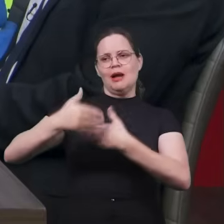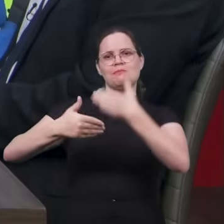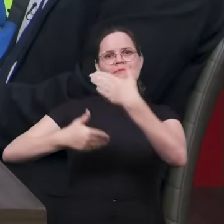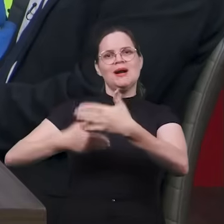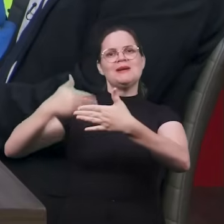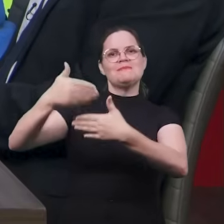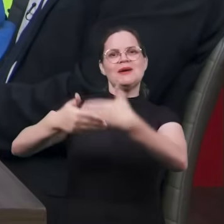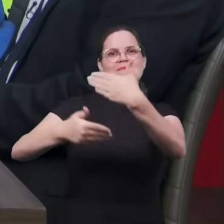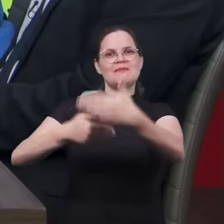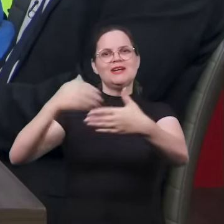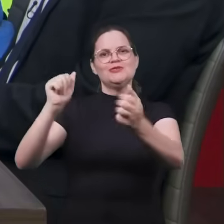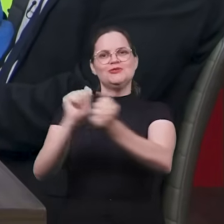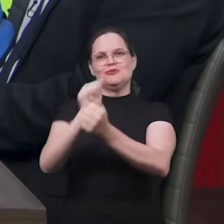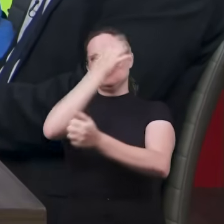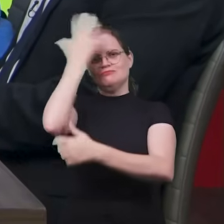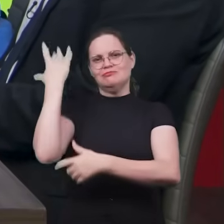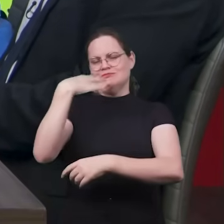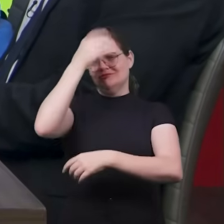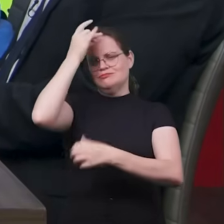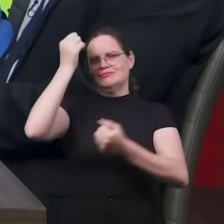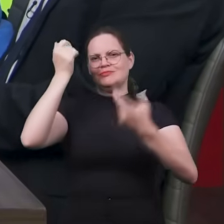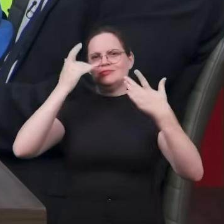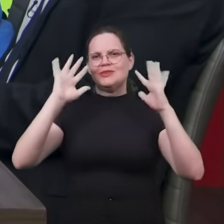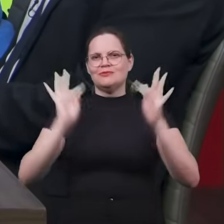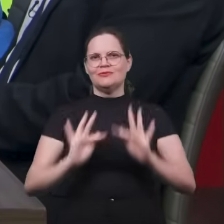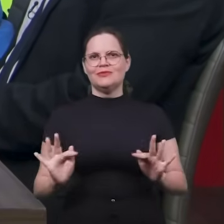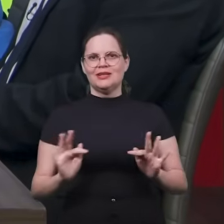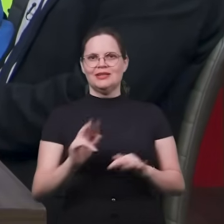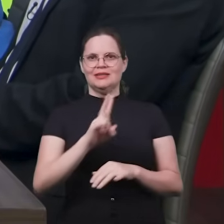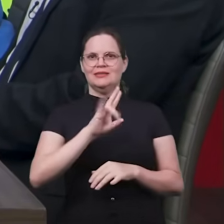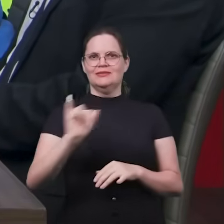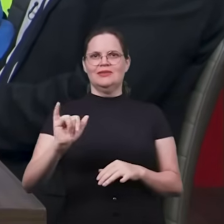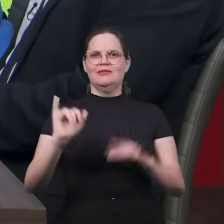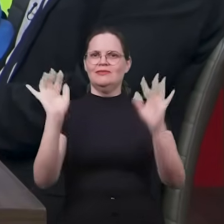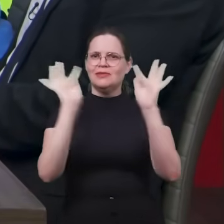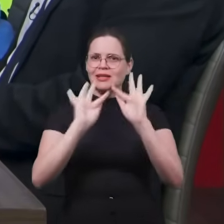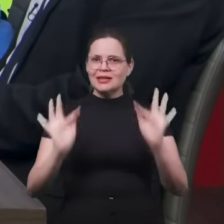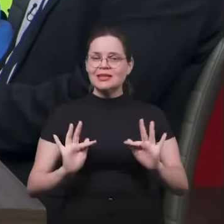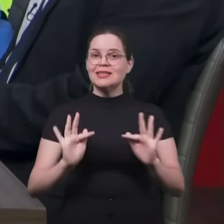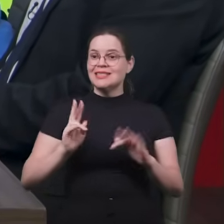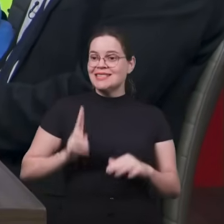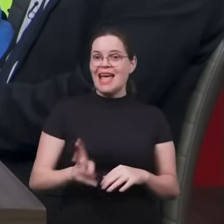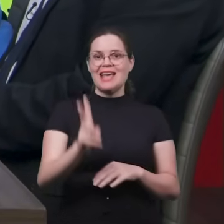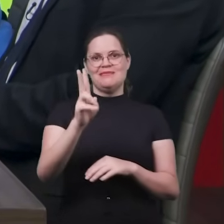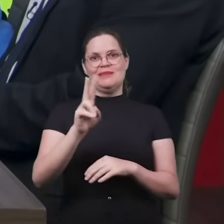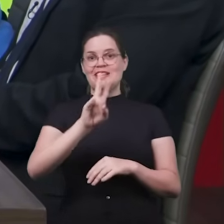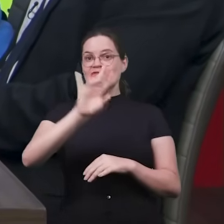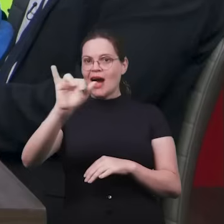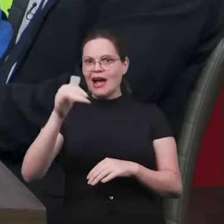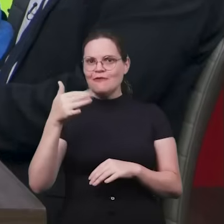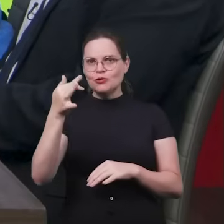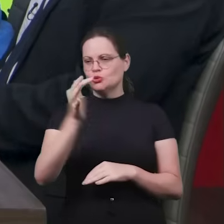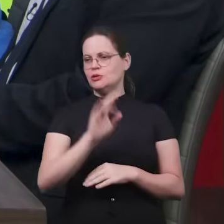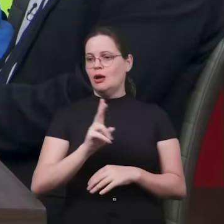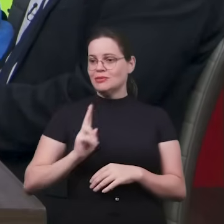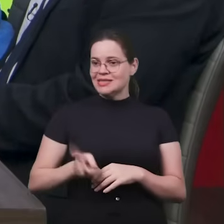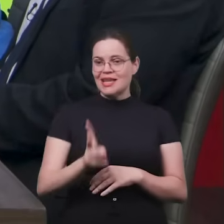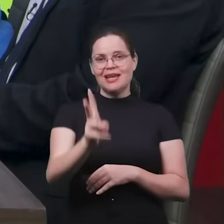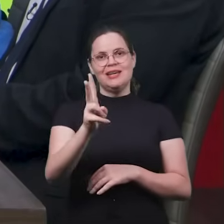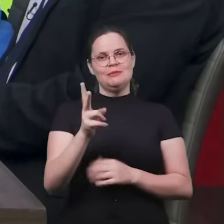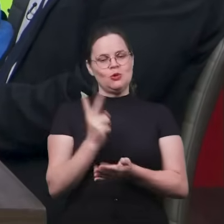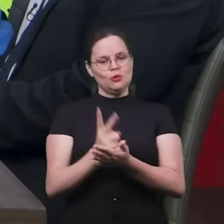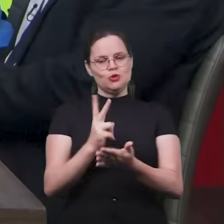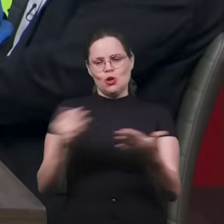outra. Felizes são, não serão, felizes são, porque decidiram caminhar com